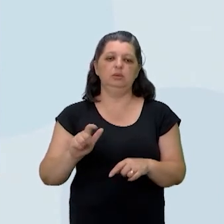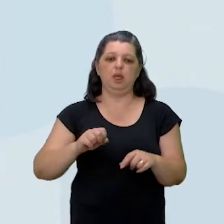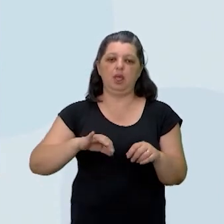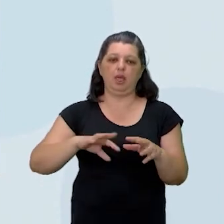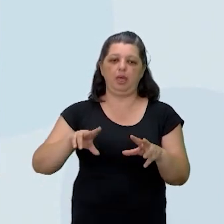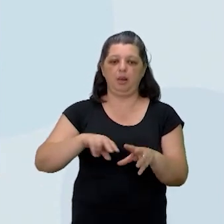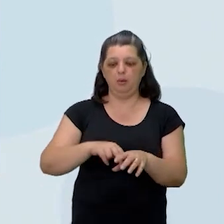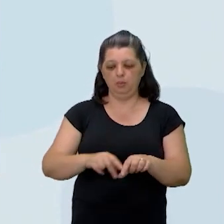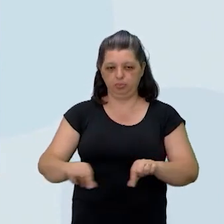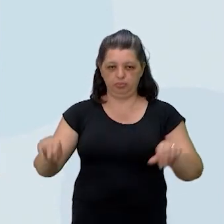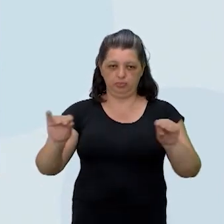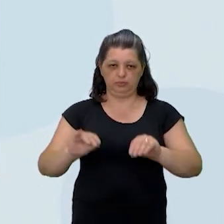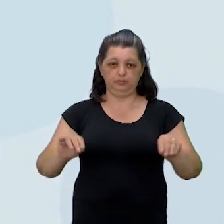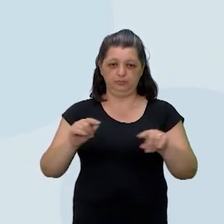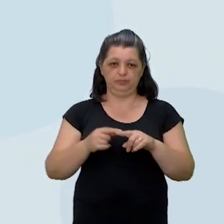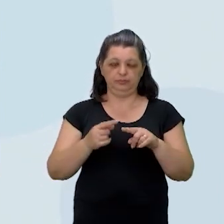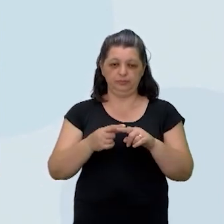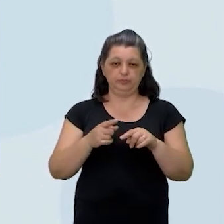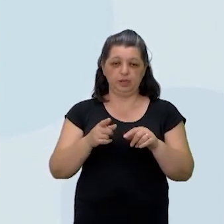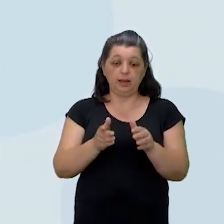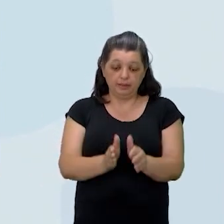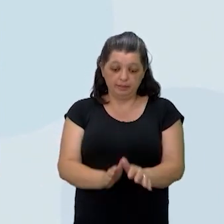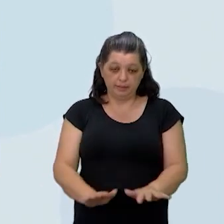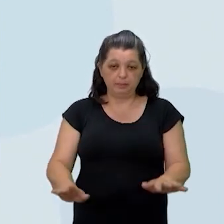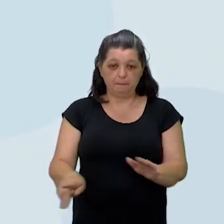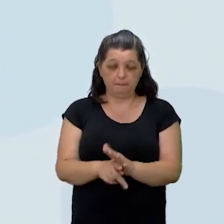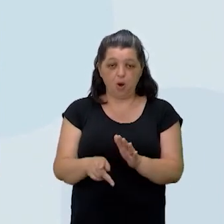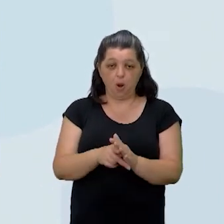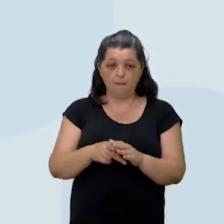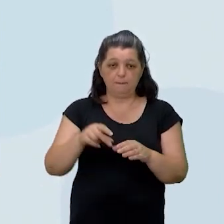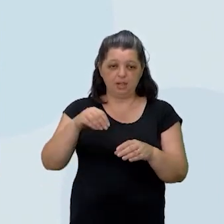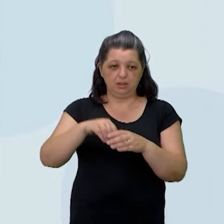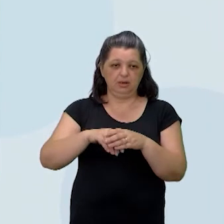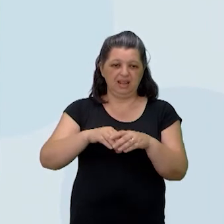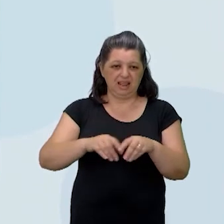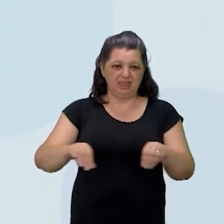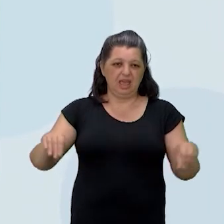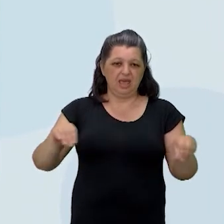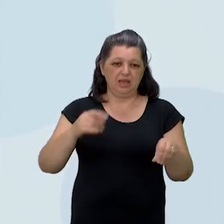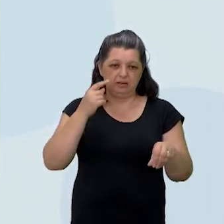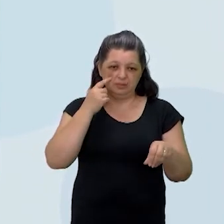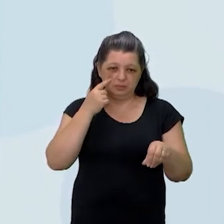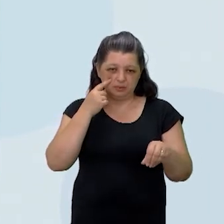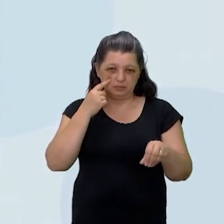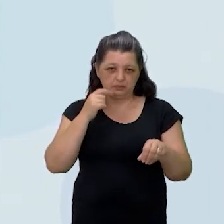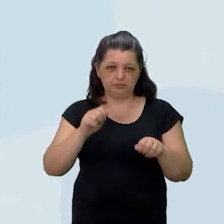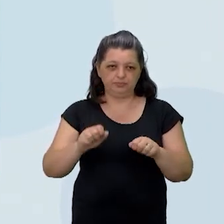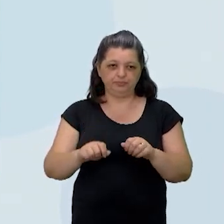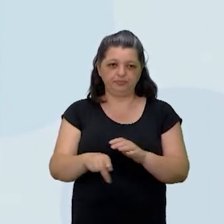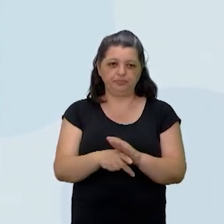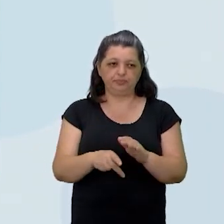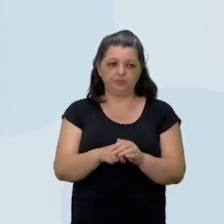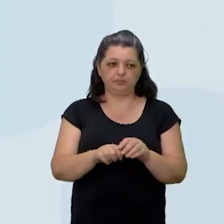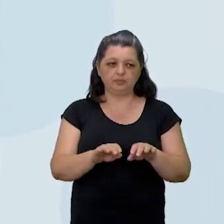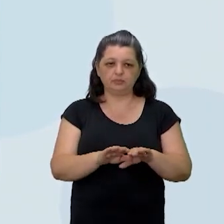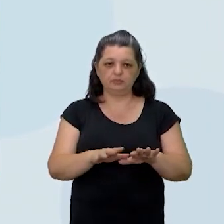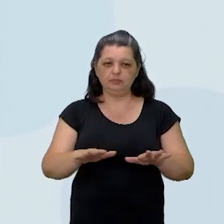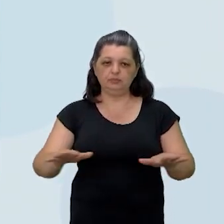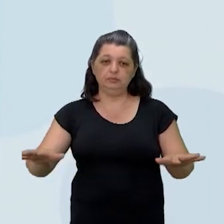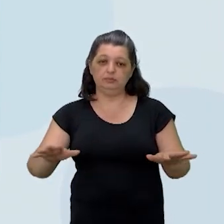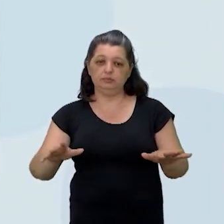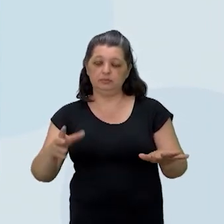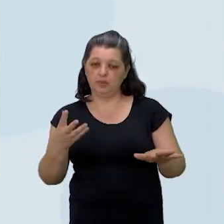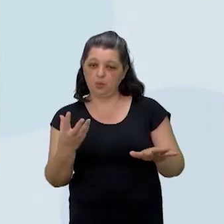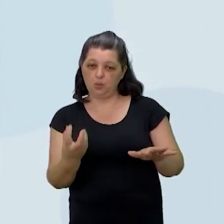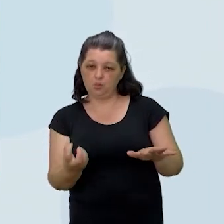importante porque é uma forma da gente armazenar água na terra dessa forma, né, através dos lençóis freáticos. Ou simplesmente a